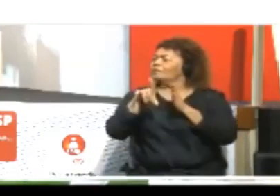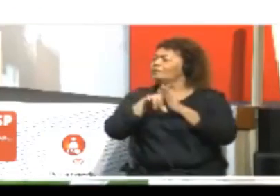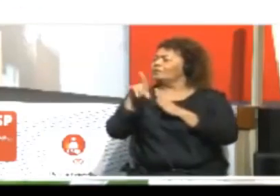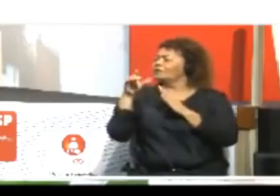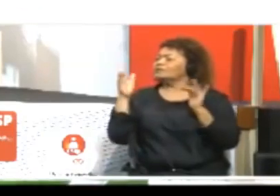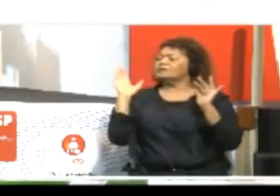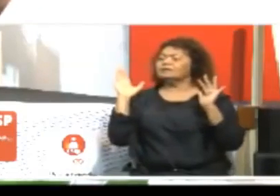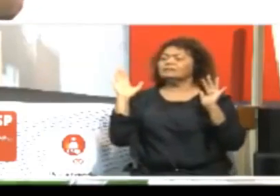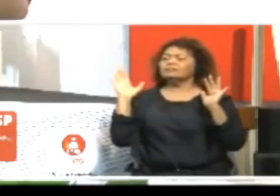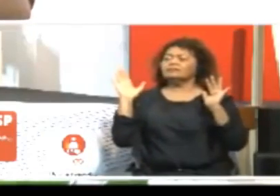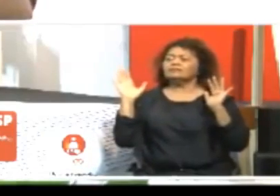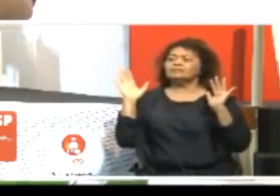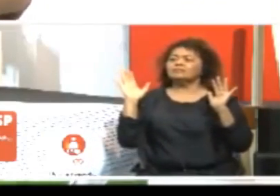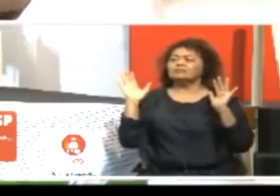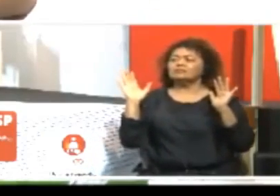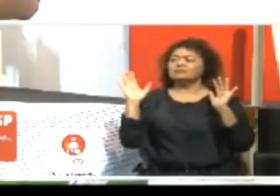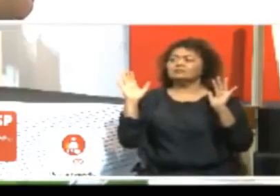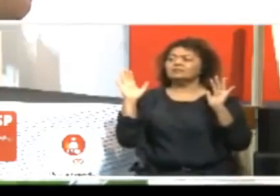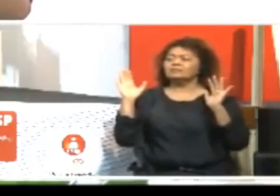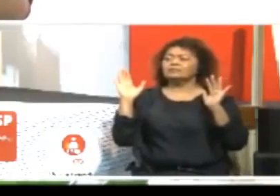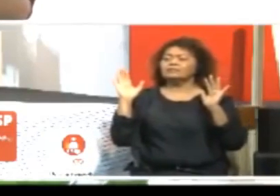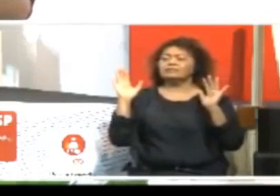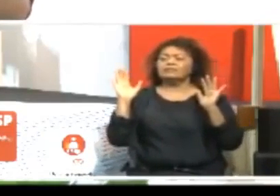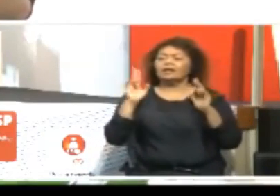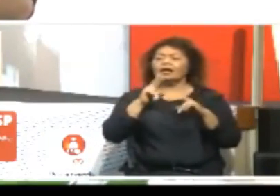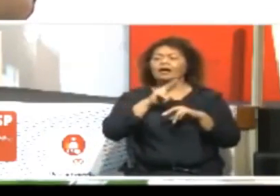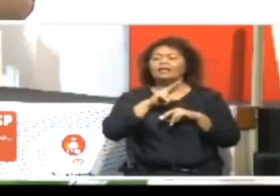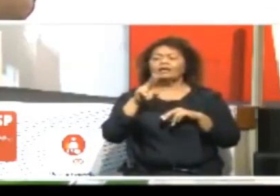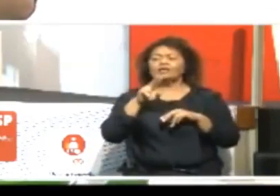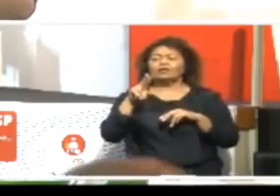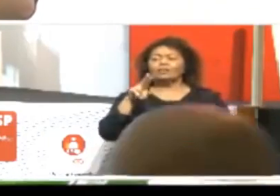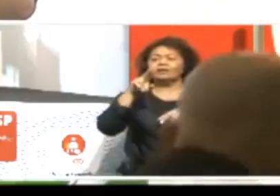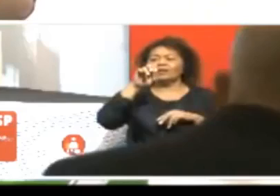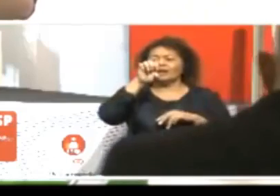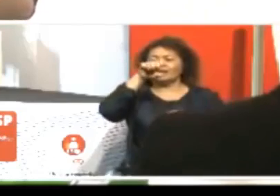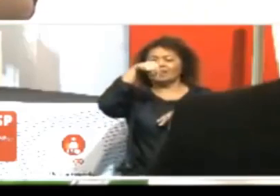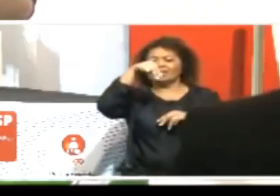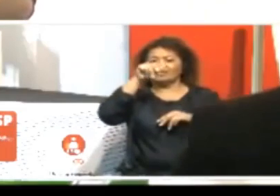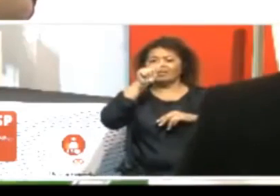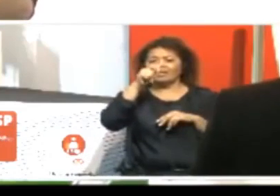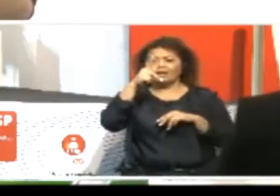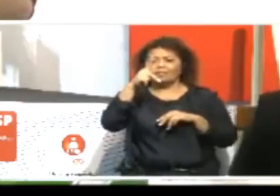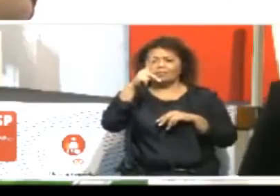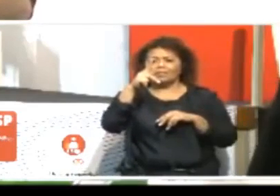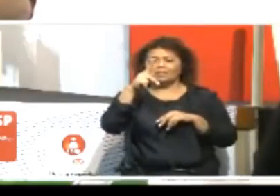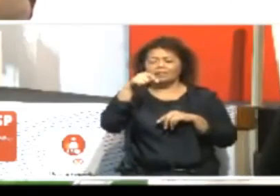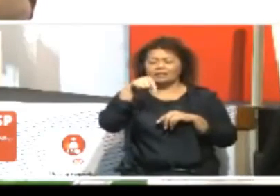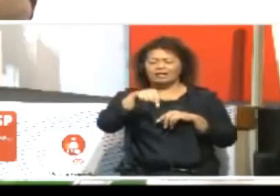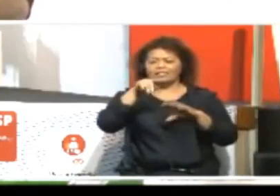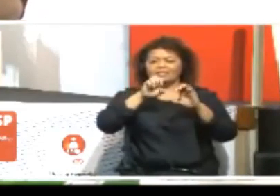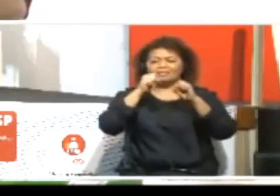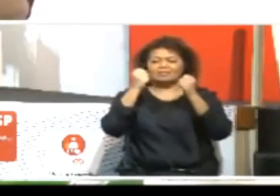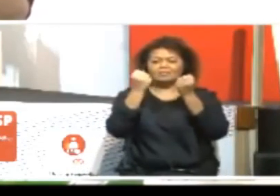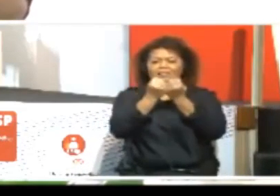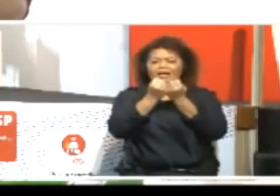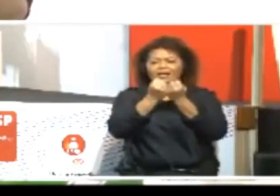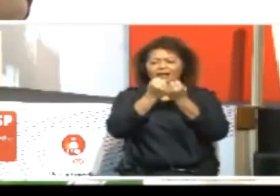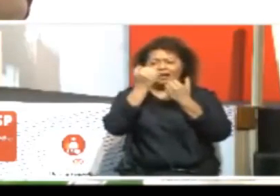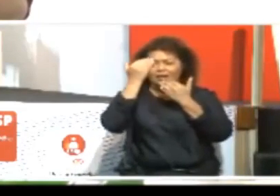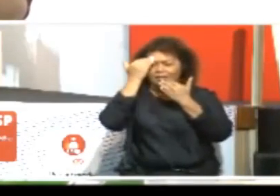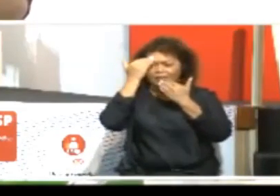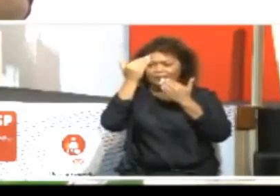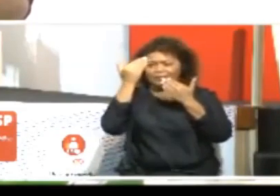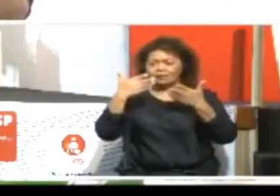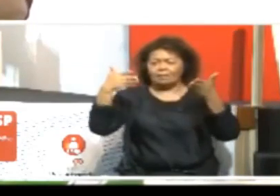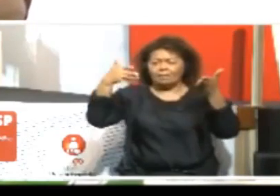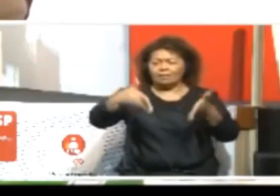Bom, então, em nome da ENAP e deste seminário, eu agradeço muito a sua